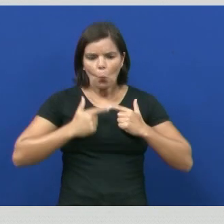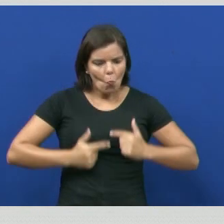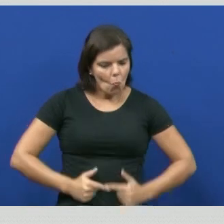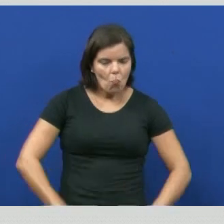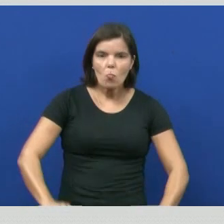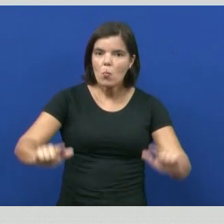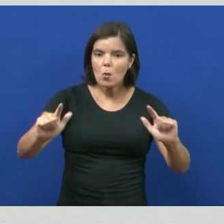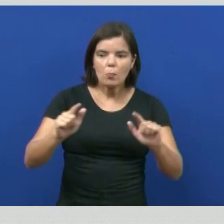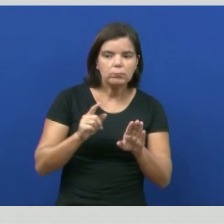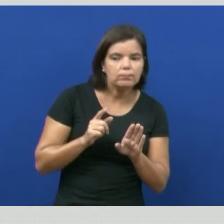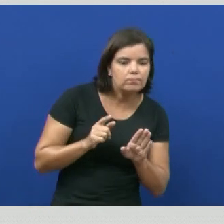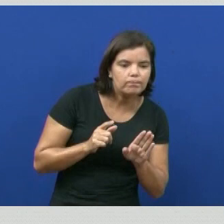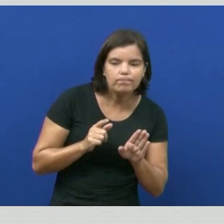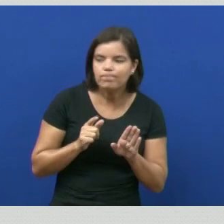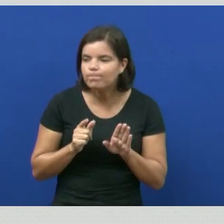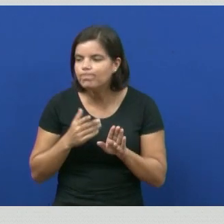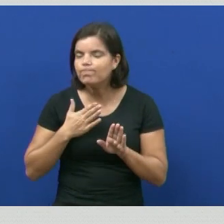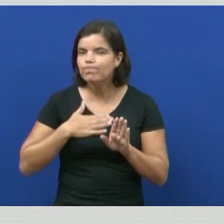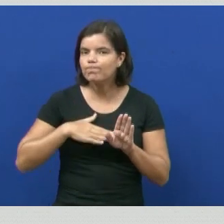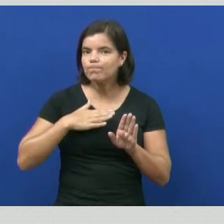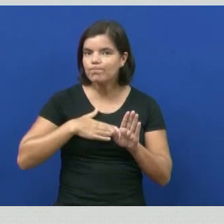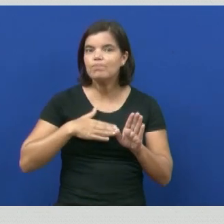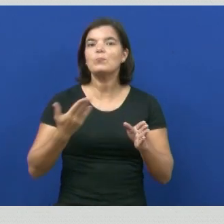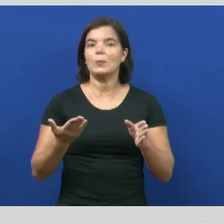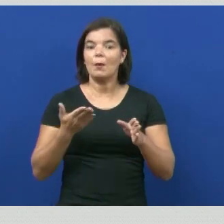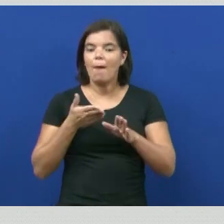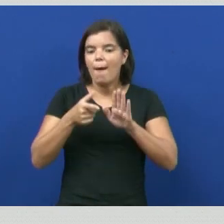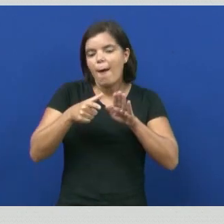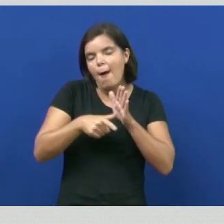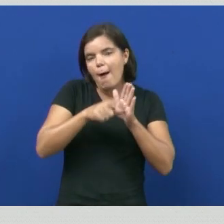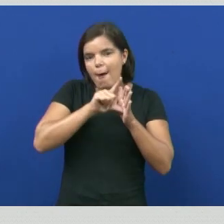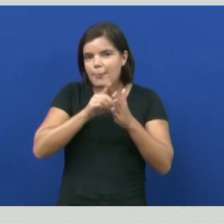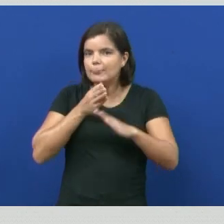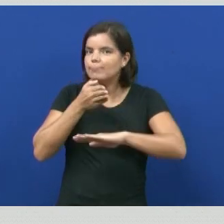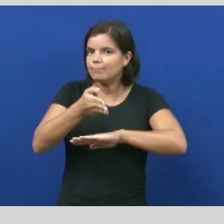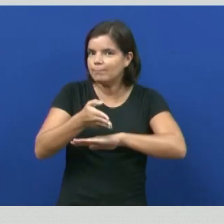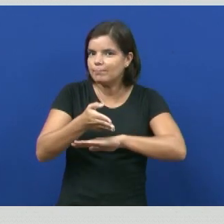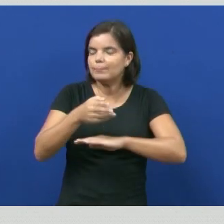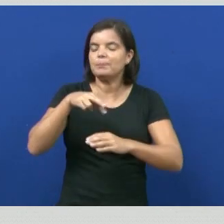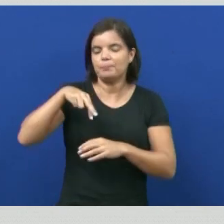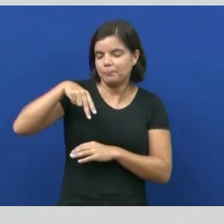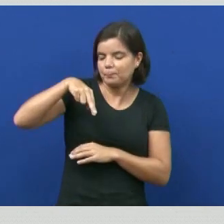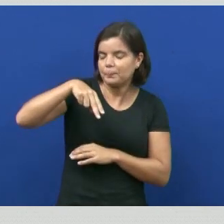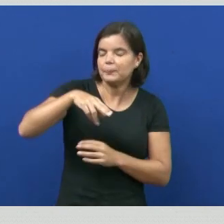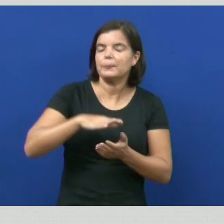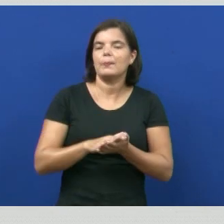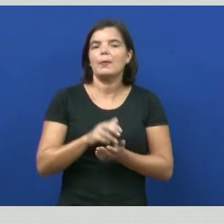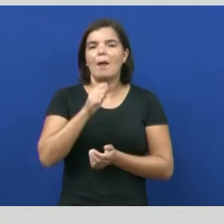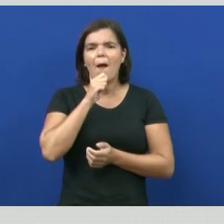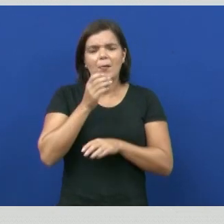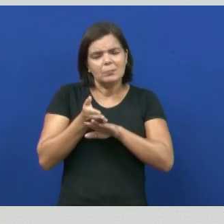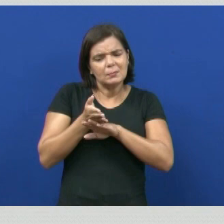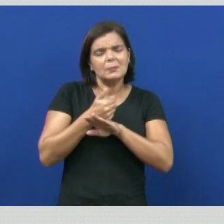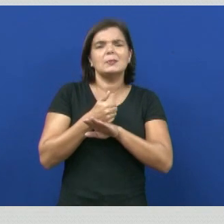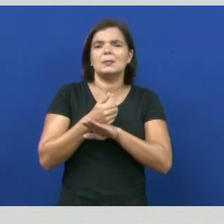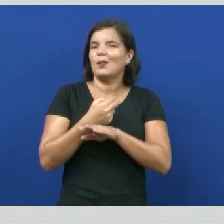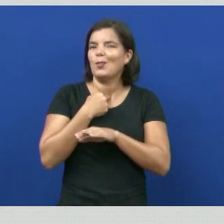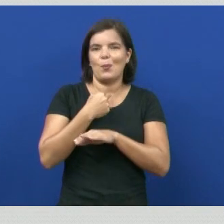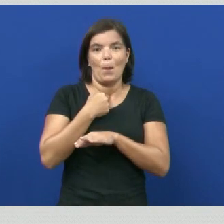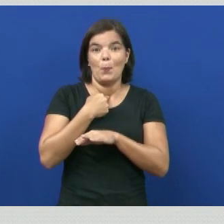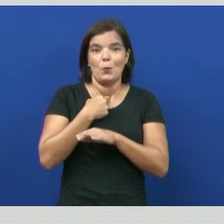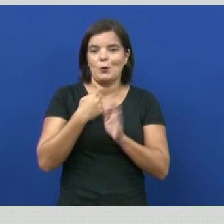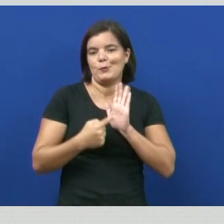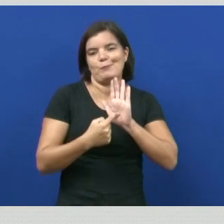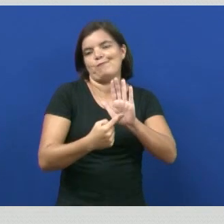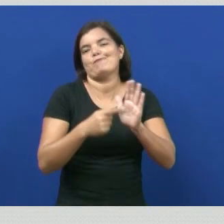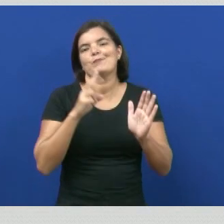completamente nu, olhou com cautela para um lado e para o outro antes de arriscar-se a dar 2 passos. Ainda era muito cedo, não poderia